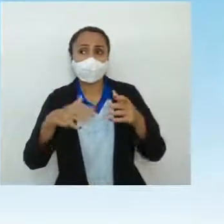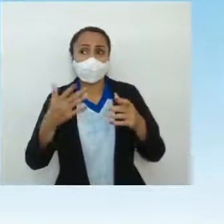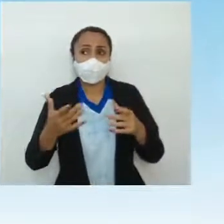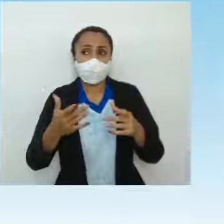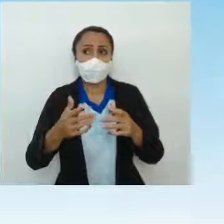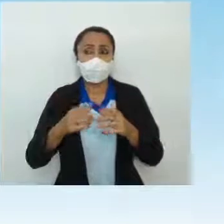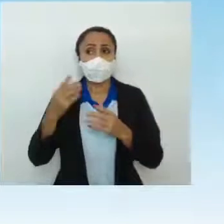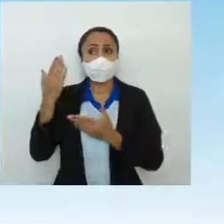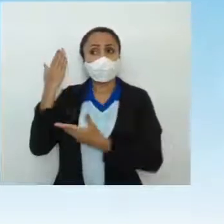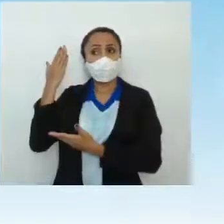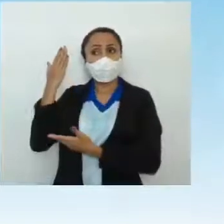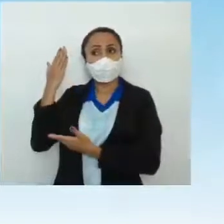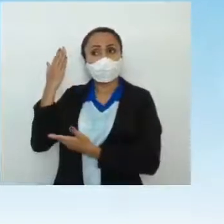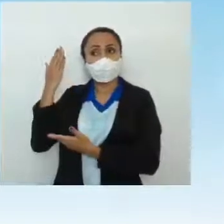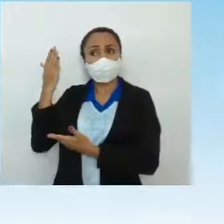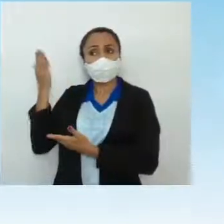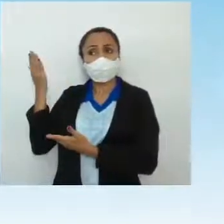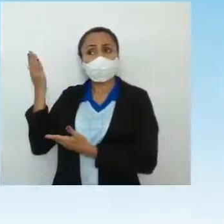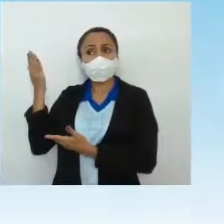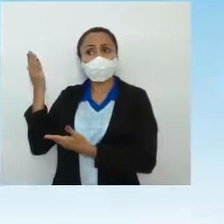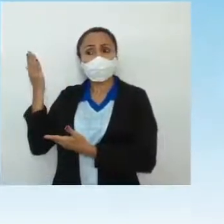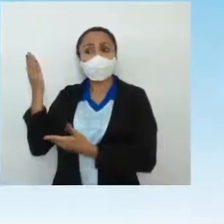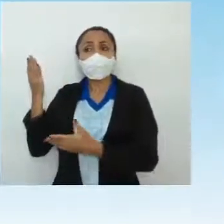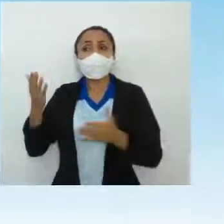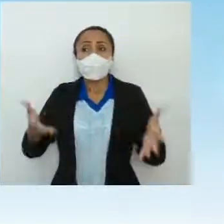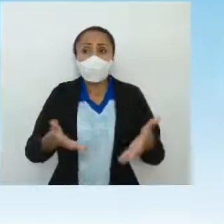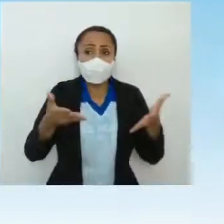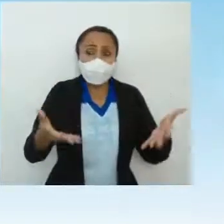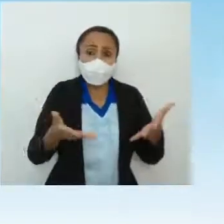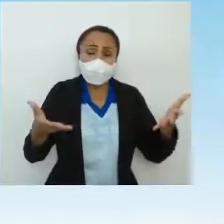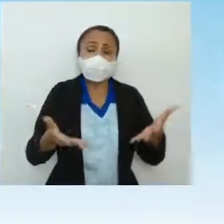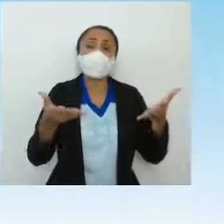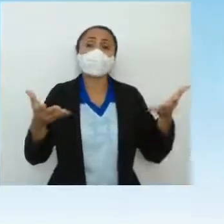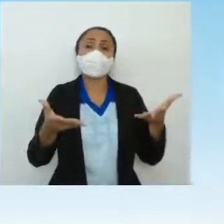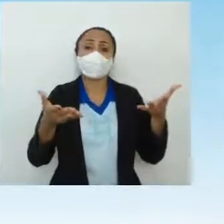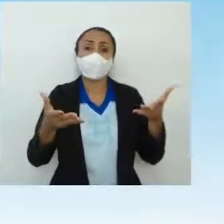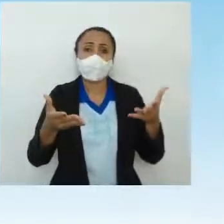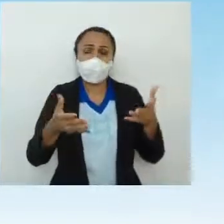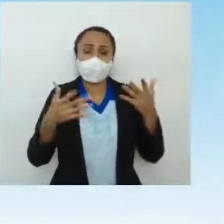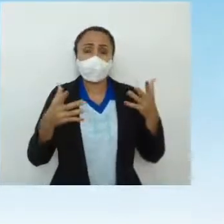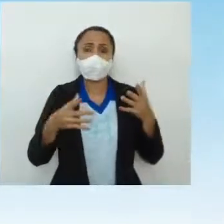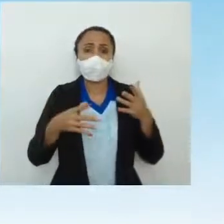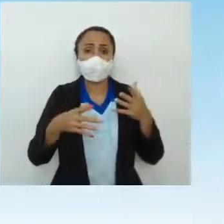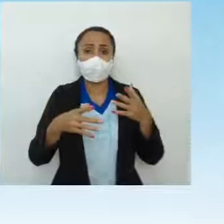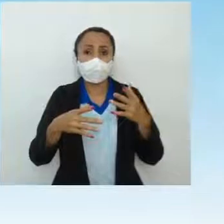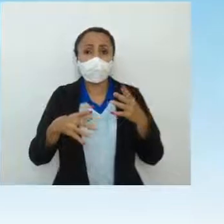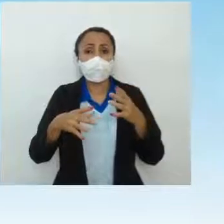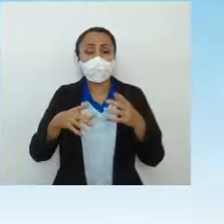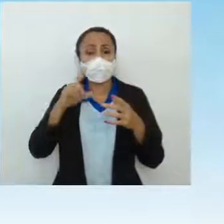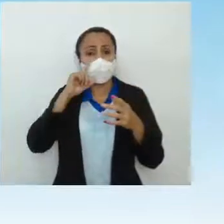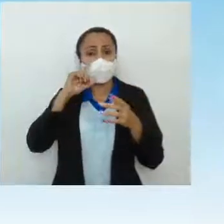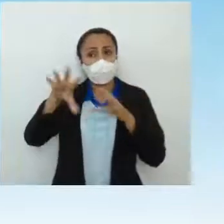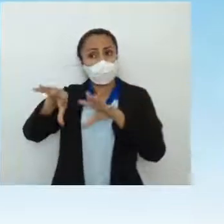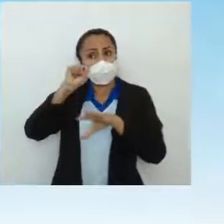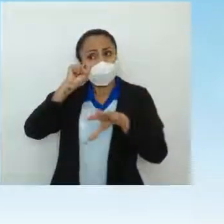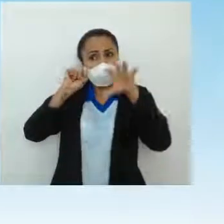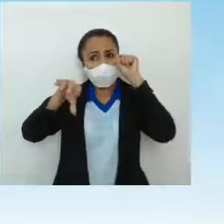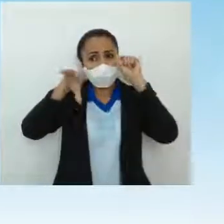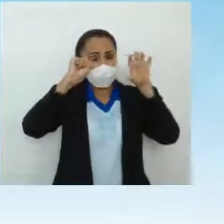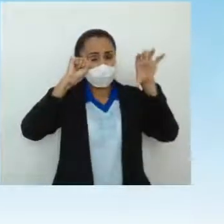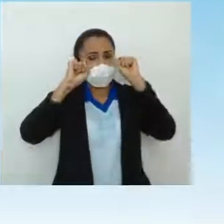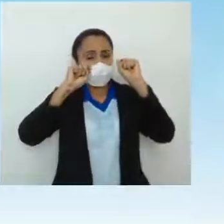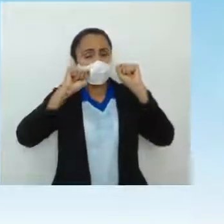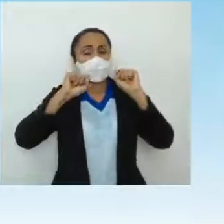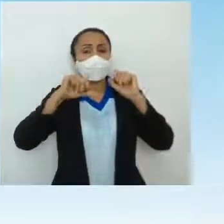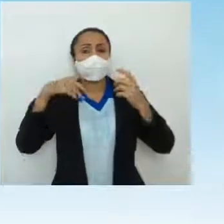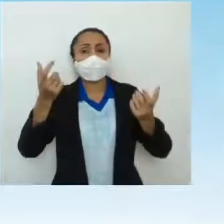o crânio. Os estímulos que são captados pelos olhos, eles são assimilados